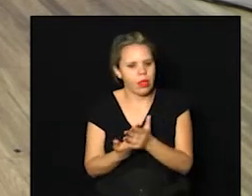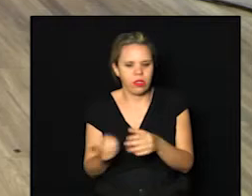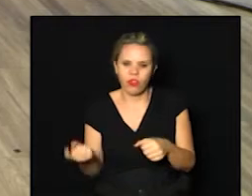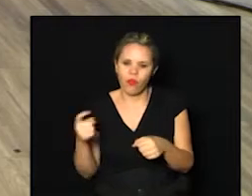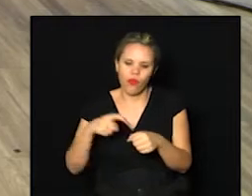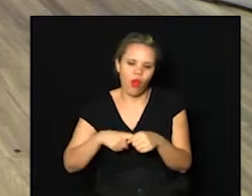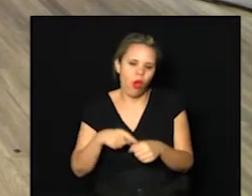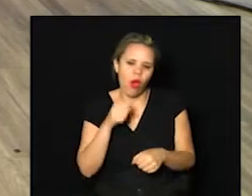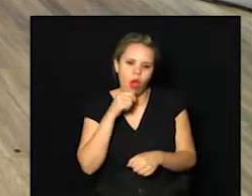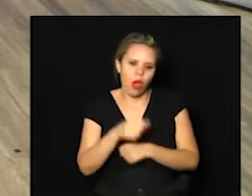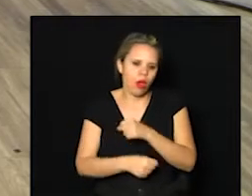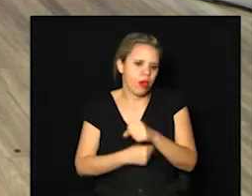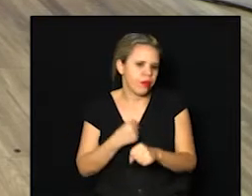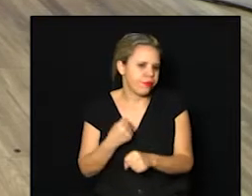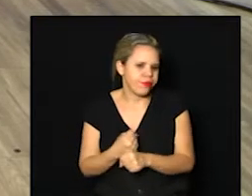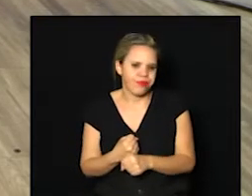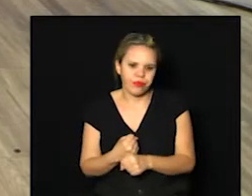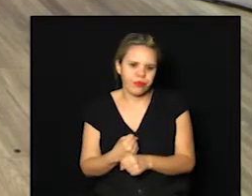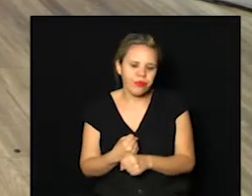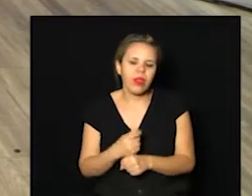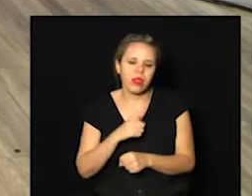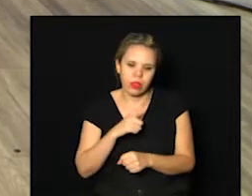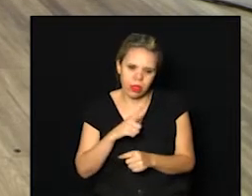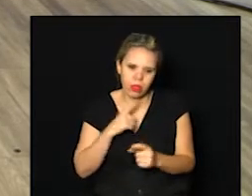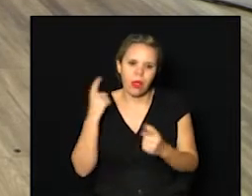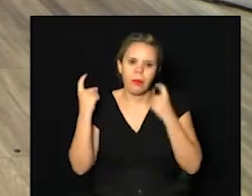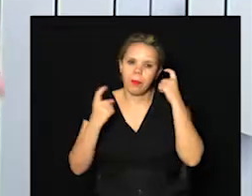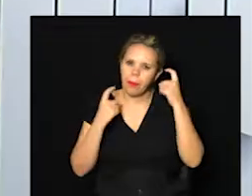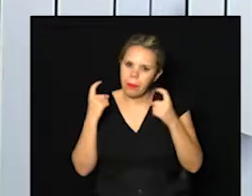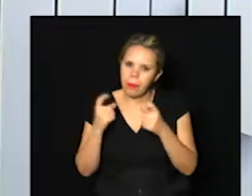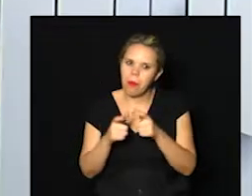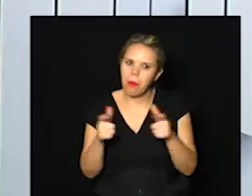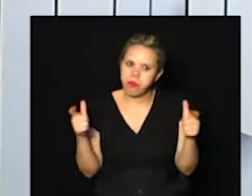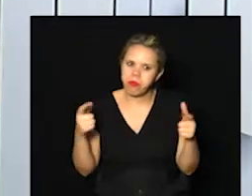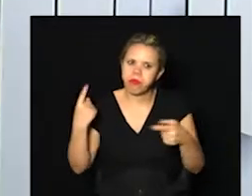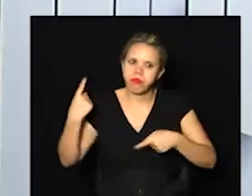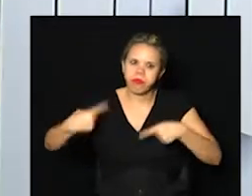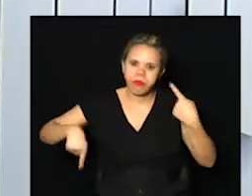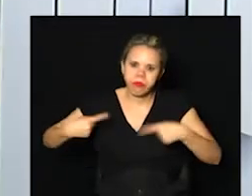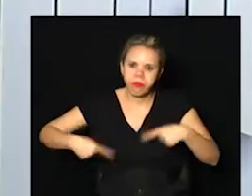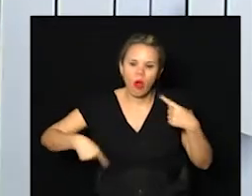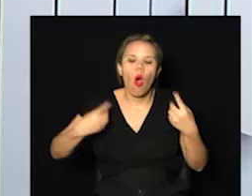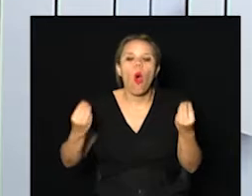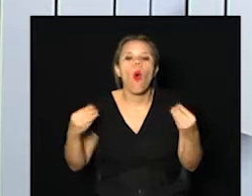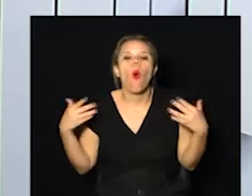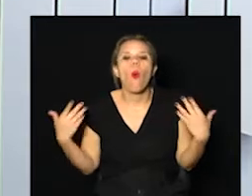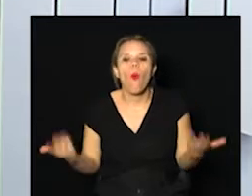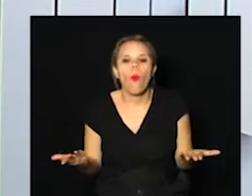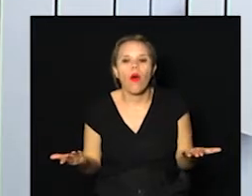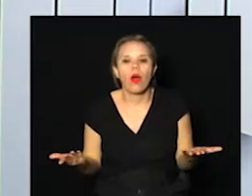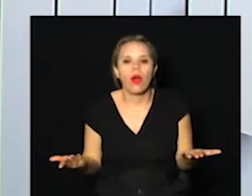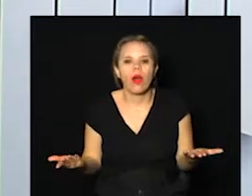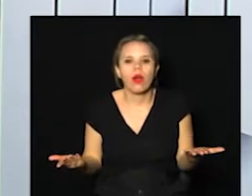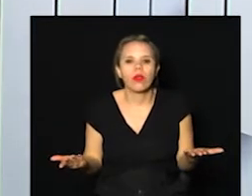voltassem esse ano. Então, há uma preocupação muito grande e há uma discussão sobre quando, o protocolo das escolas